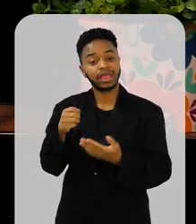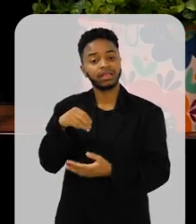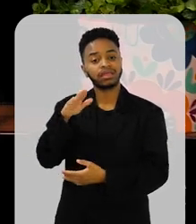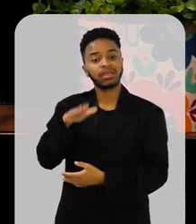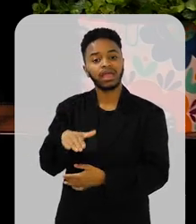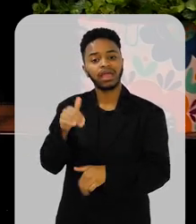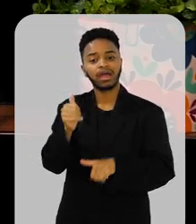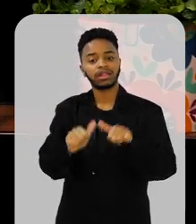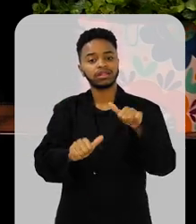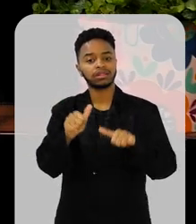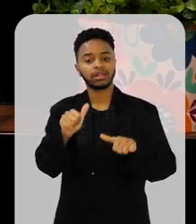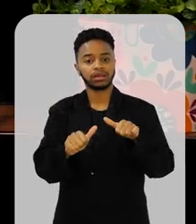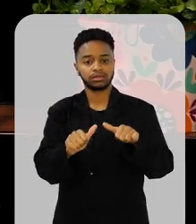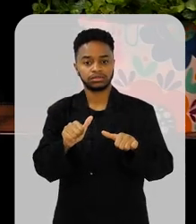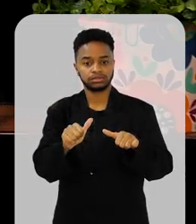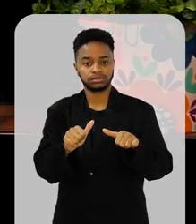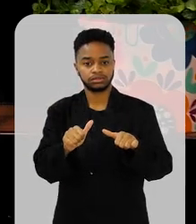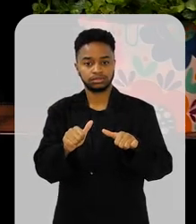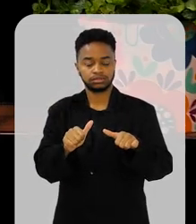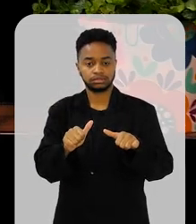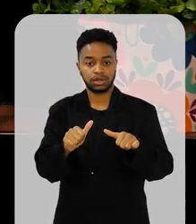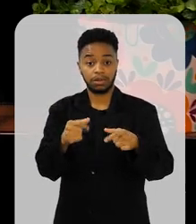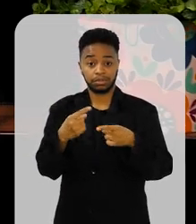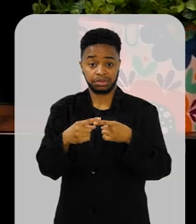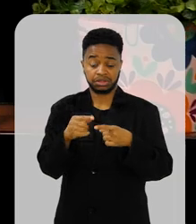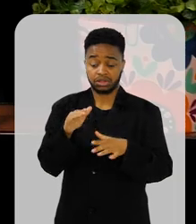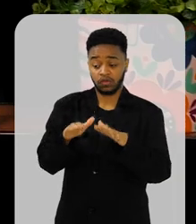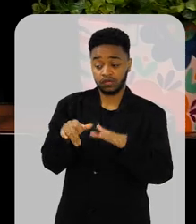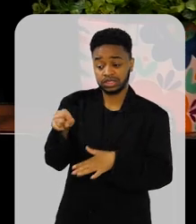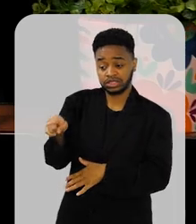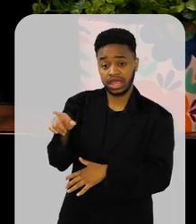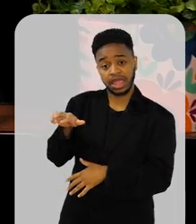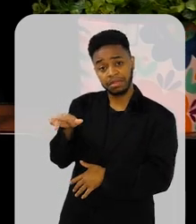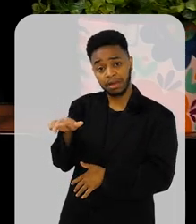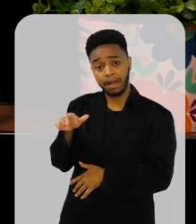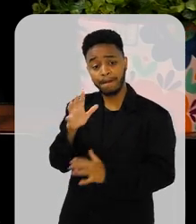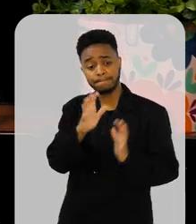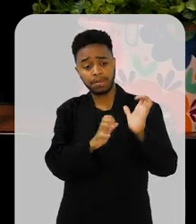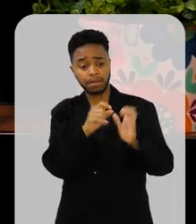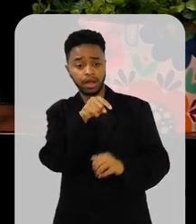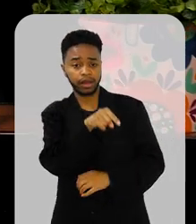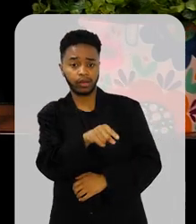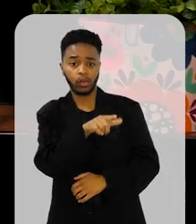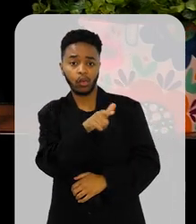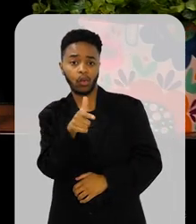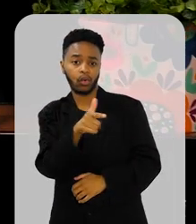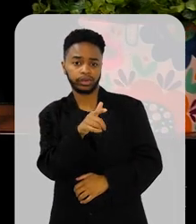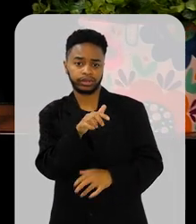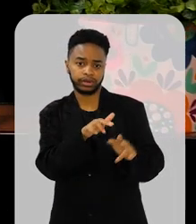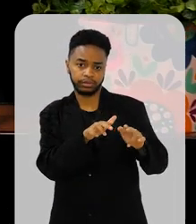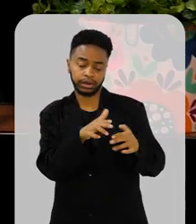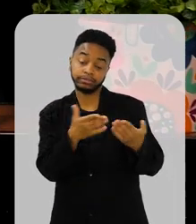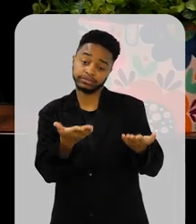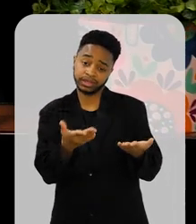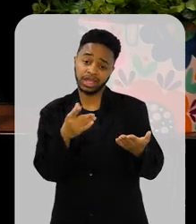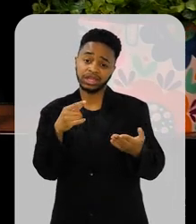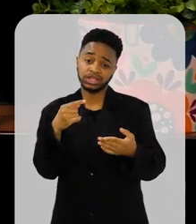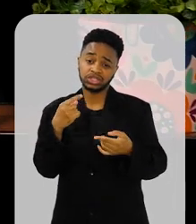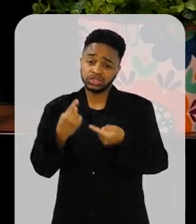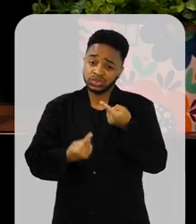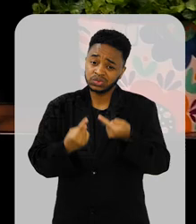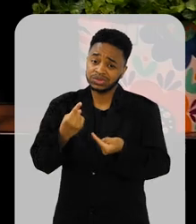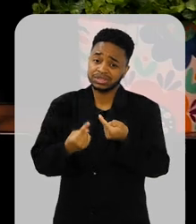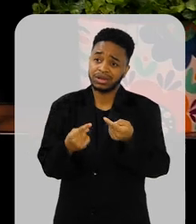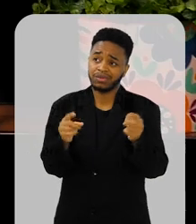vai analisar? Será que a irmã não tem briga com a outra? É uma discussão